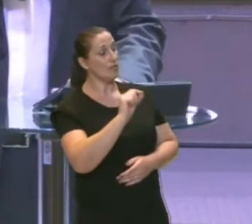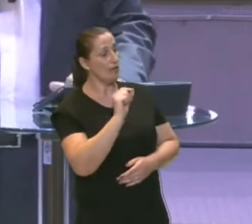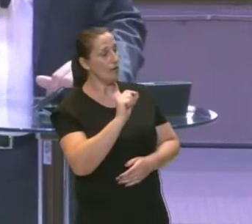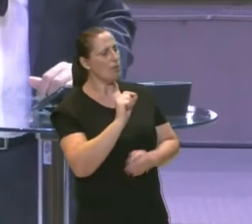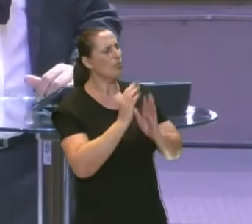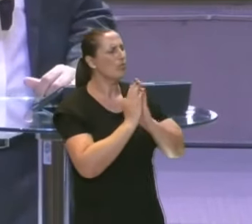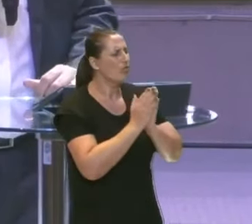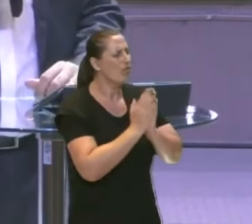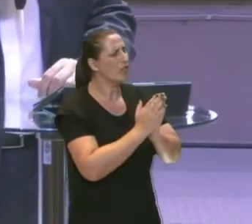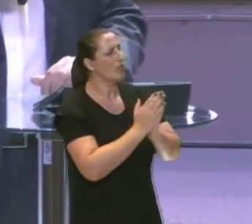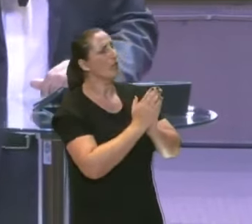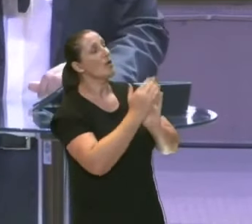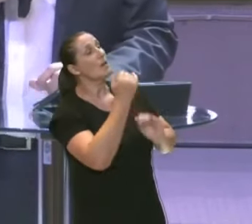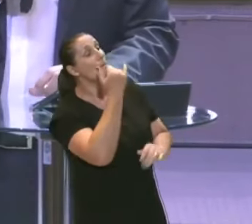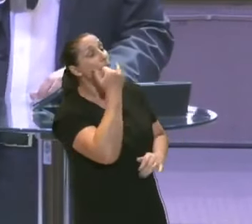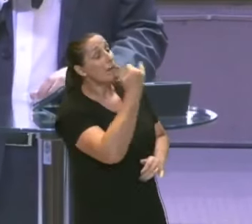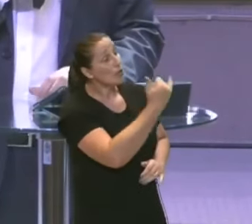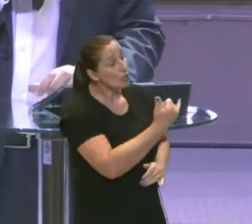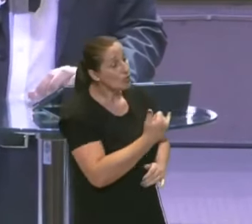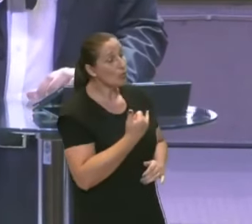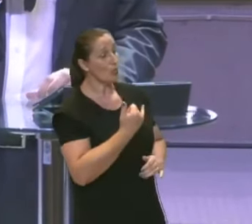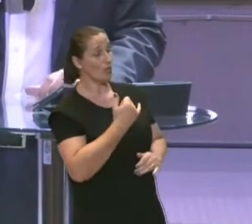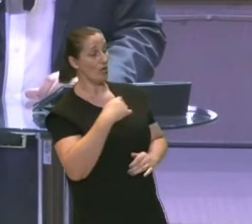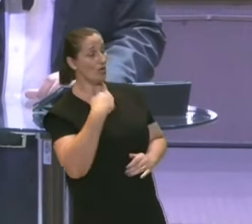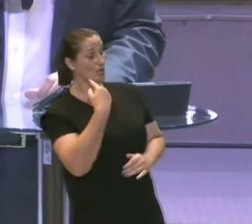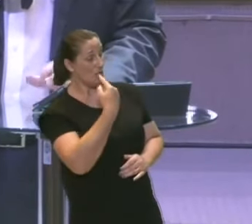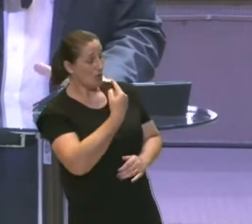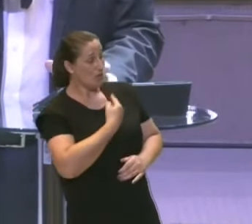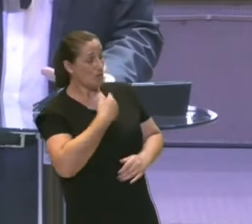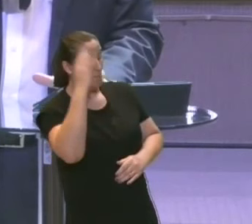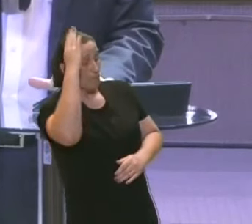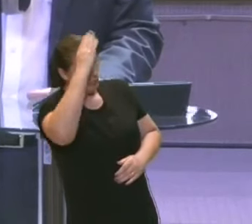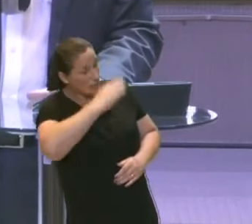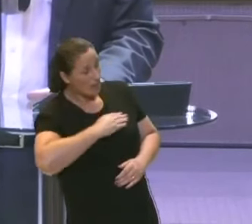seus irmãos que o maltrataram. Portanto, pedimos que